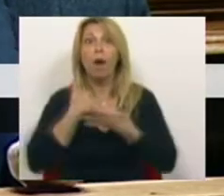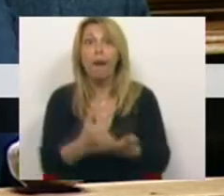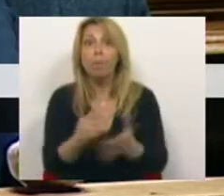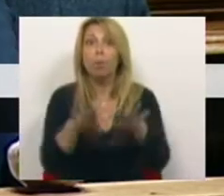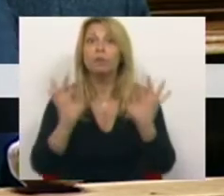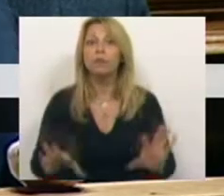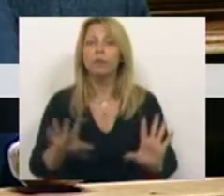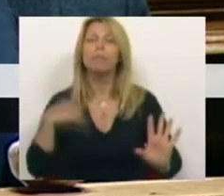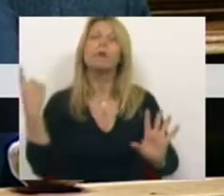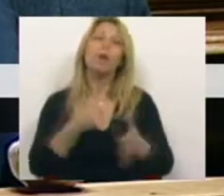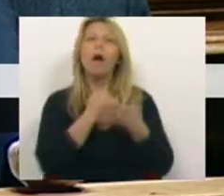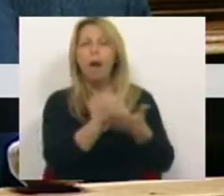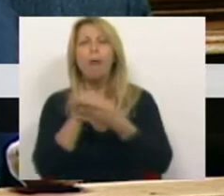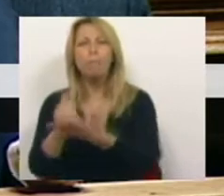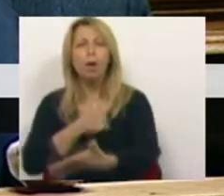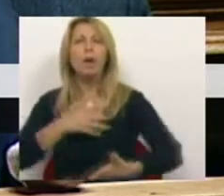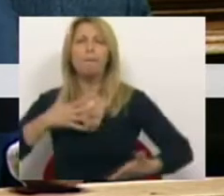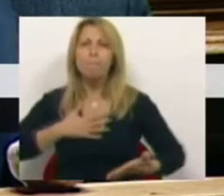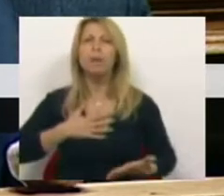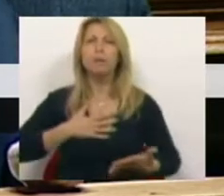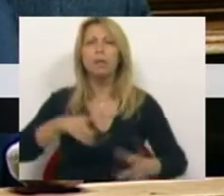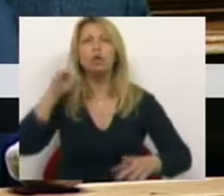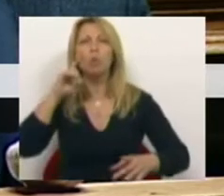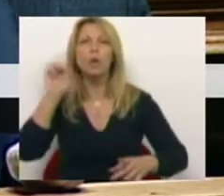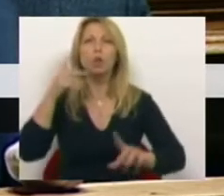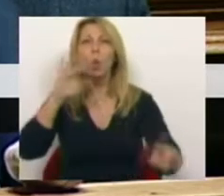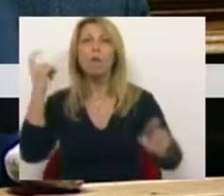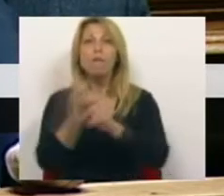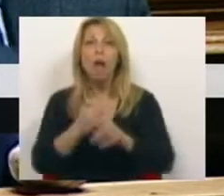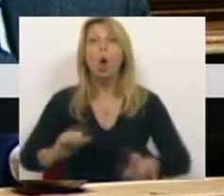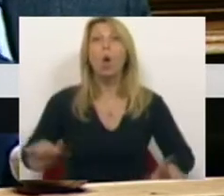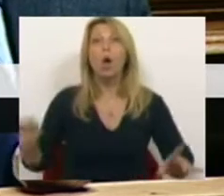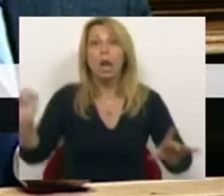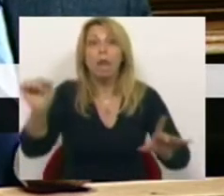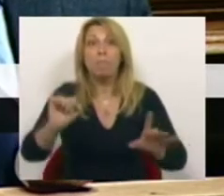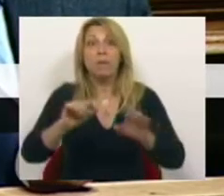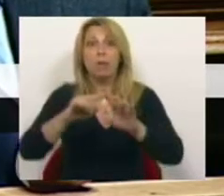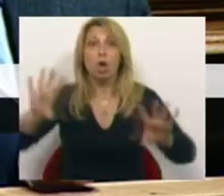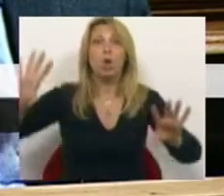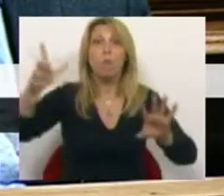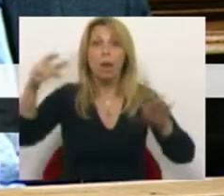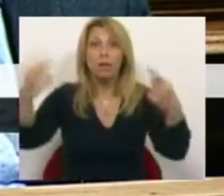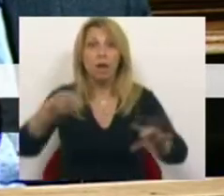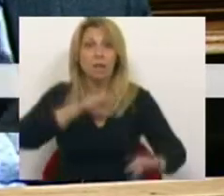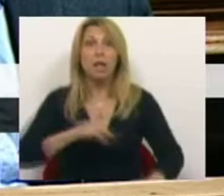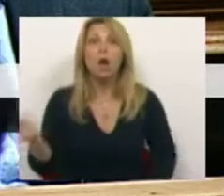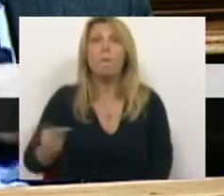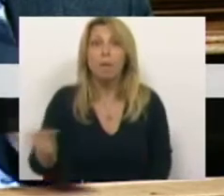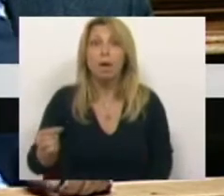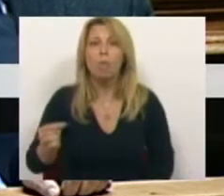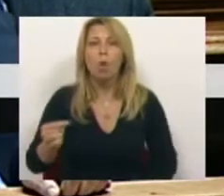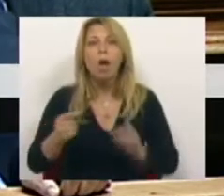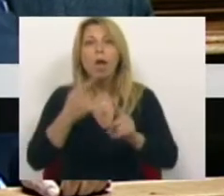vamos andar a apoiar as empresas de segurança ou vigilância, de limpeza de todo o país que têm salários mínimos, as multinacionais de